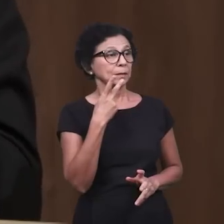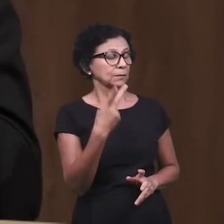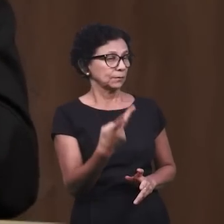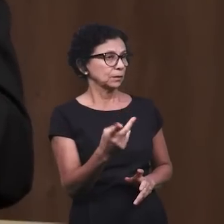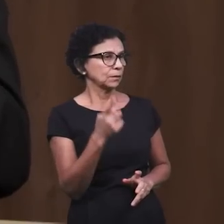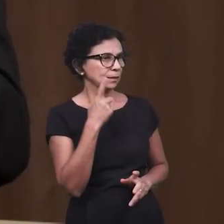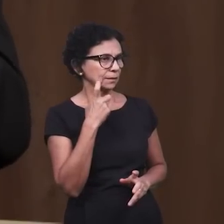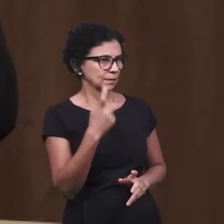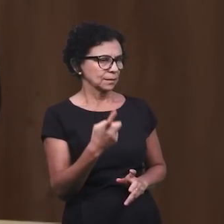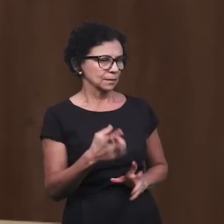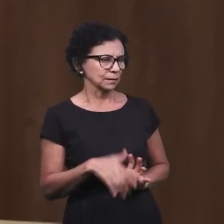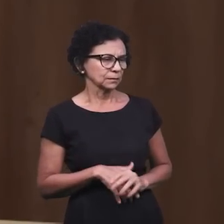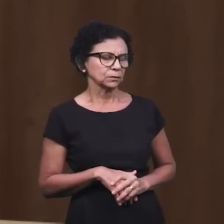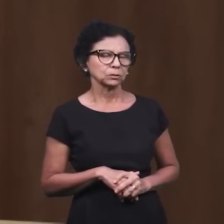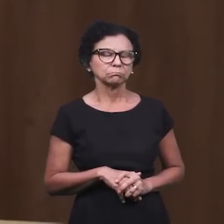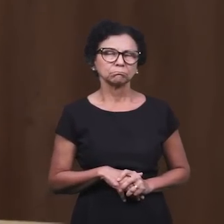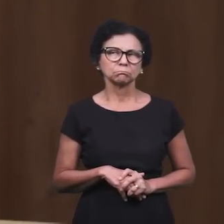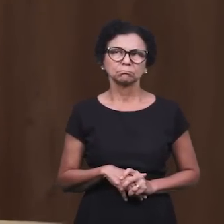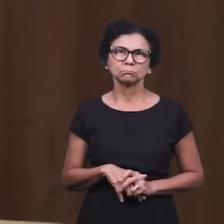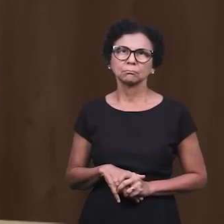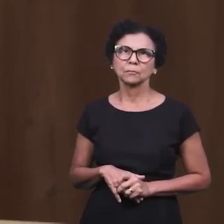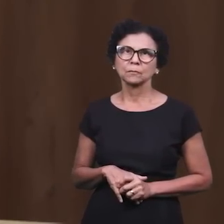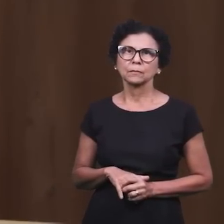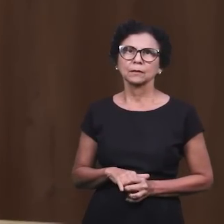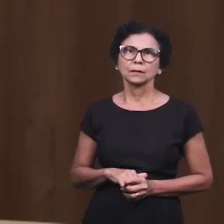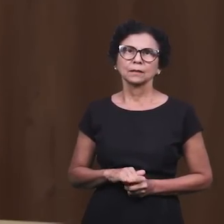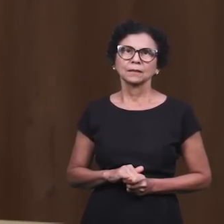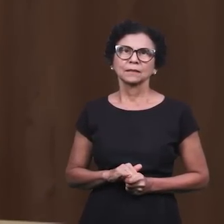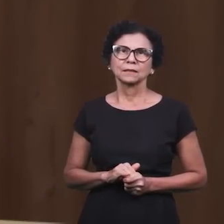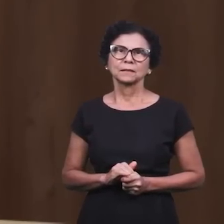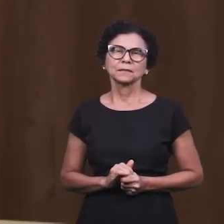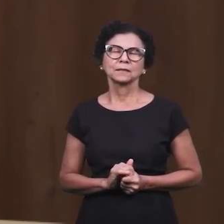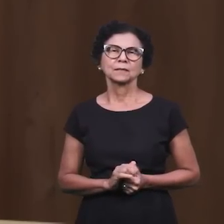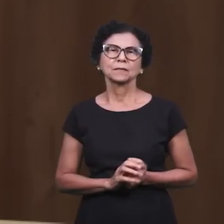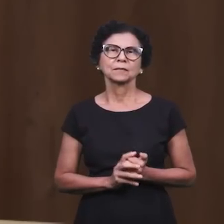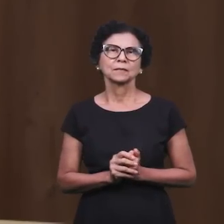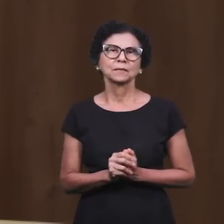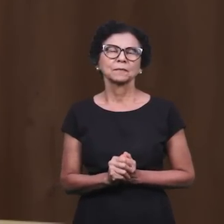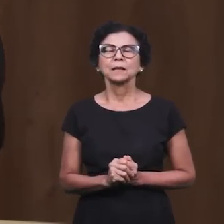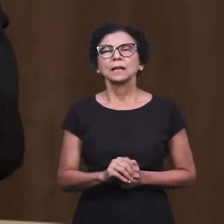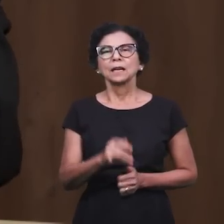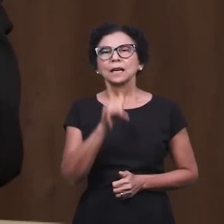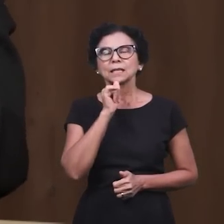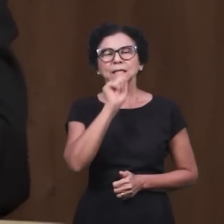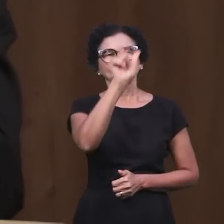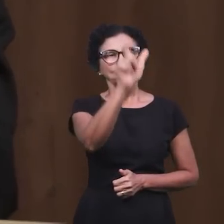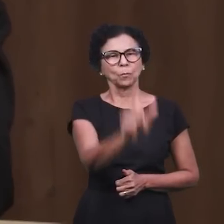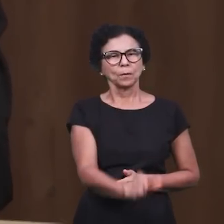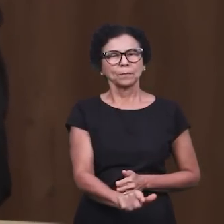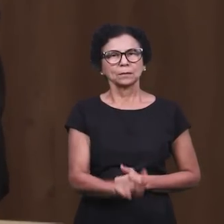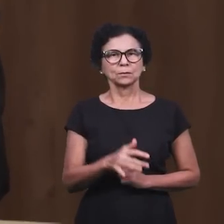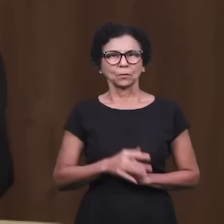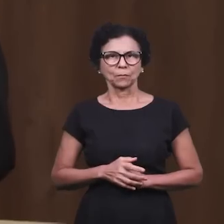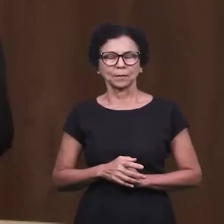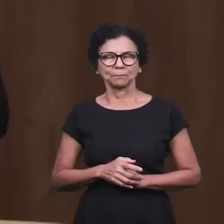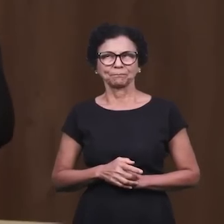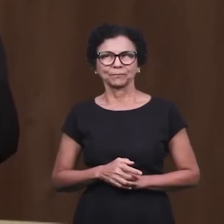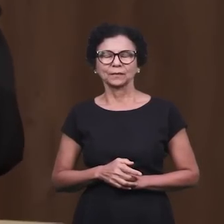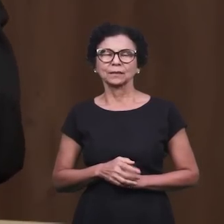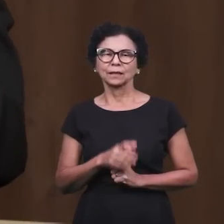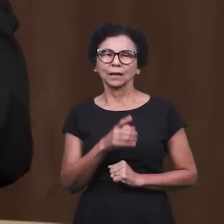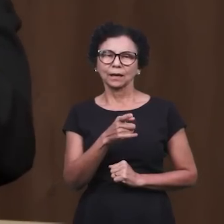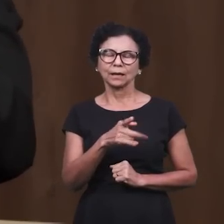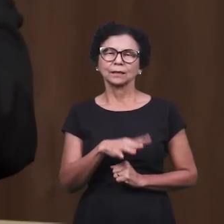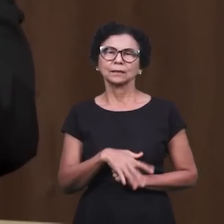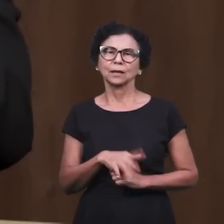interessante, né? Quando é uma pessoa que é um alvo que só quer que seja evangelizado, a classe que eles estudam, algum